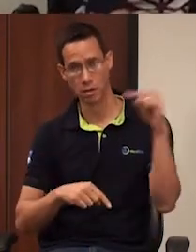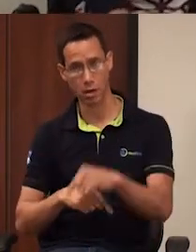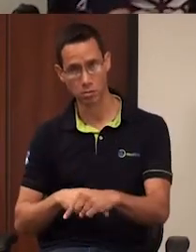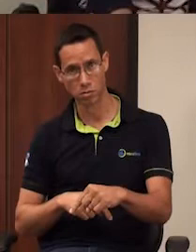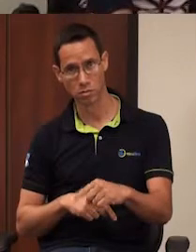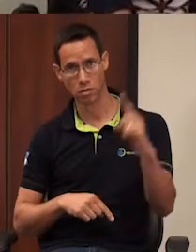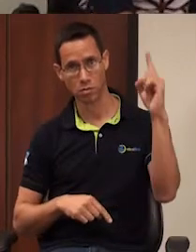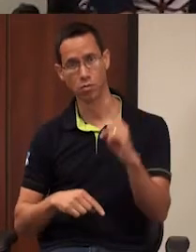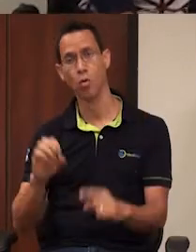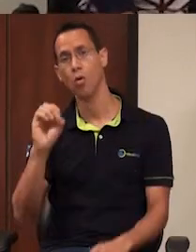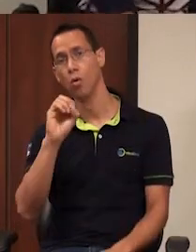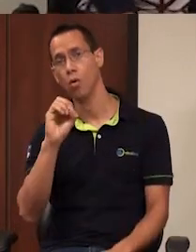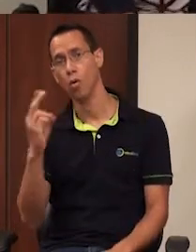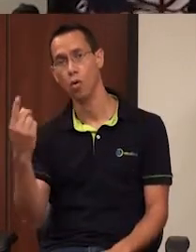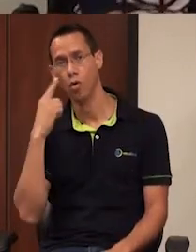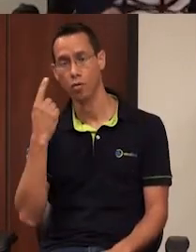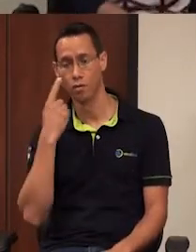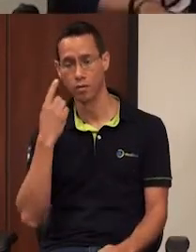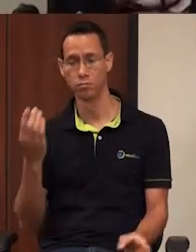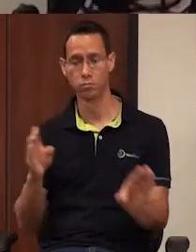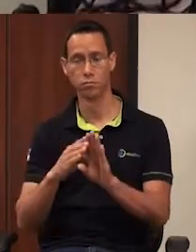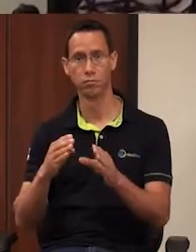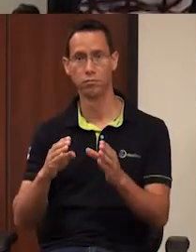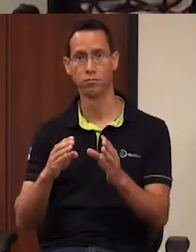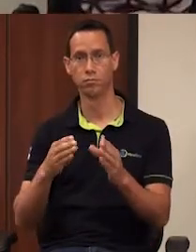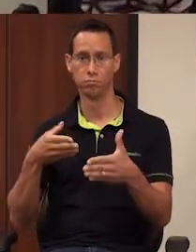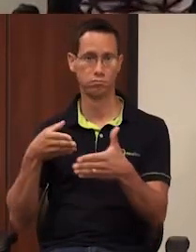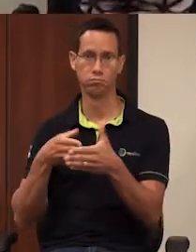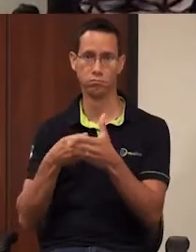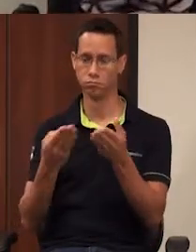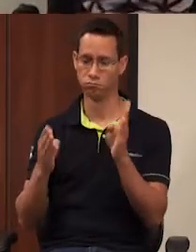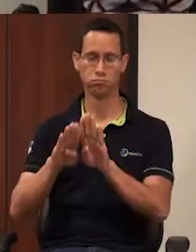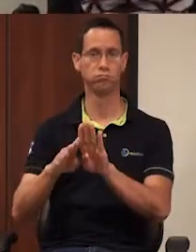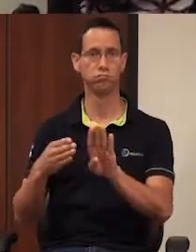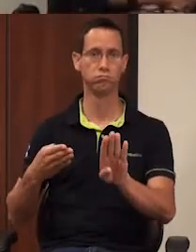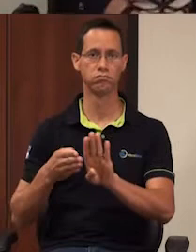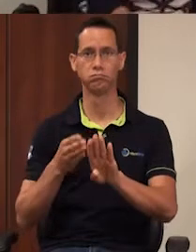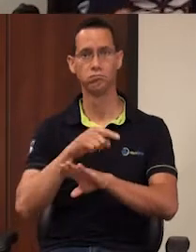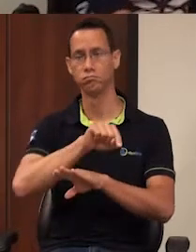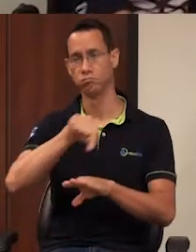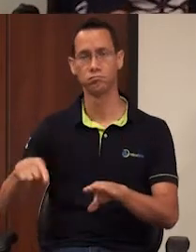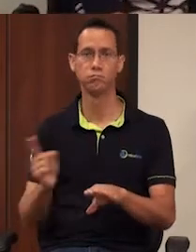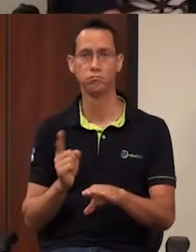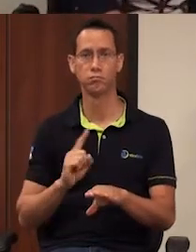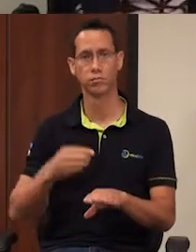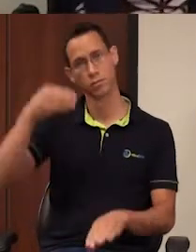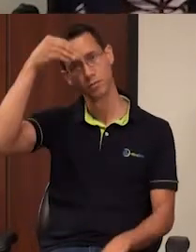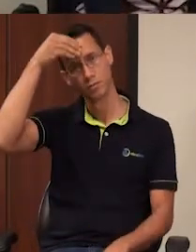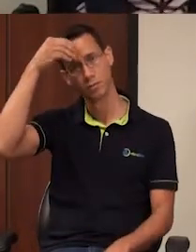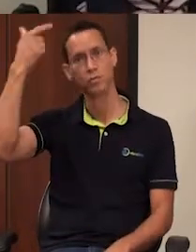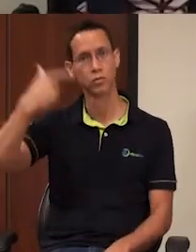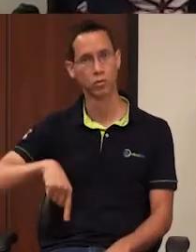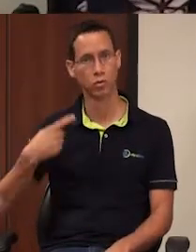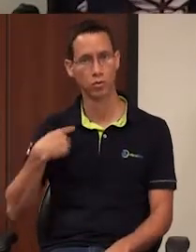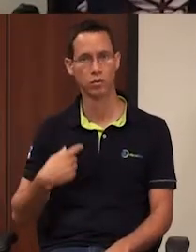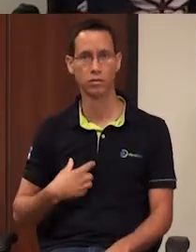Ou então eu vou ter que cercar a porta que ninguém mais sai e entra desse cartório. Né? E aí o pobre do meu sobrinho teve que ouvir o